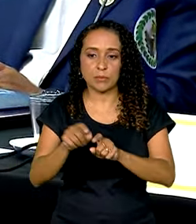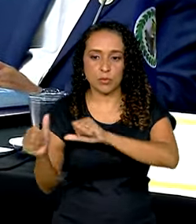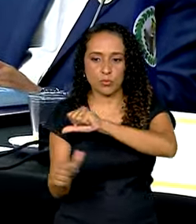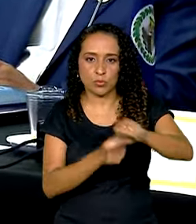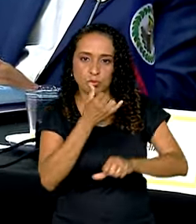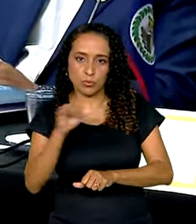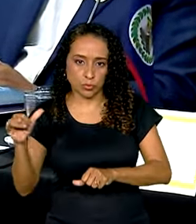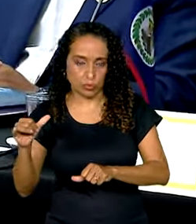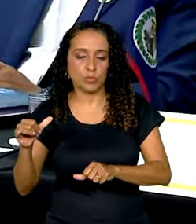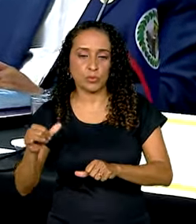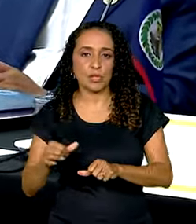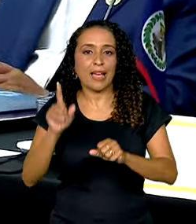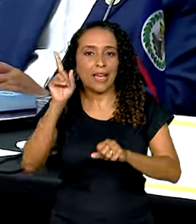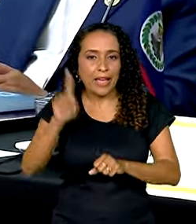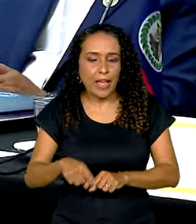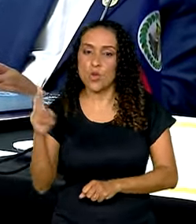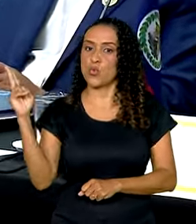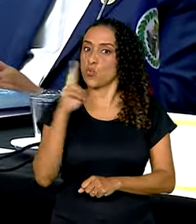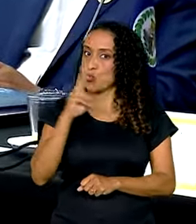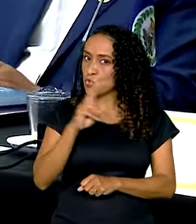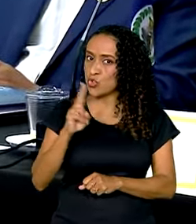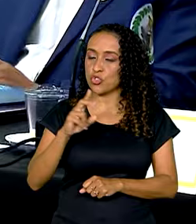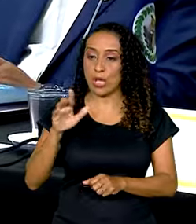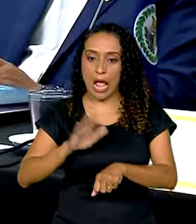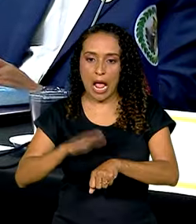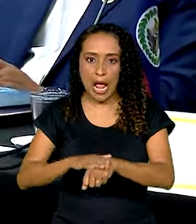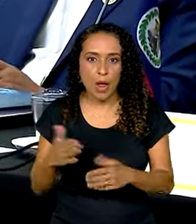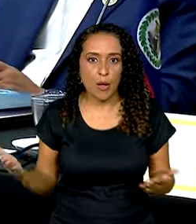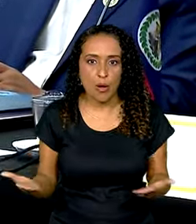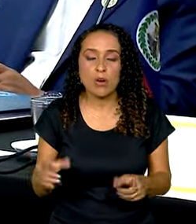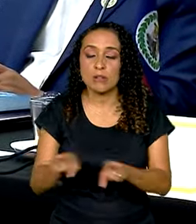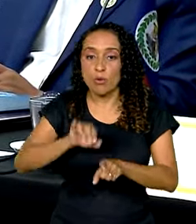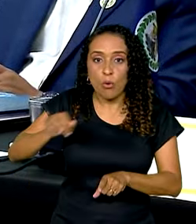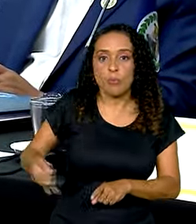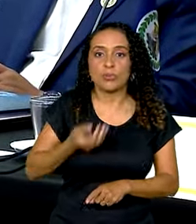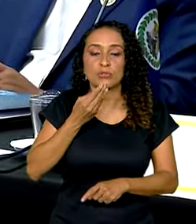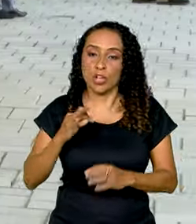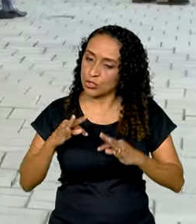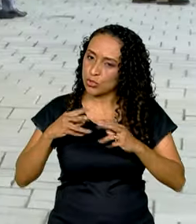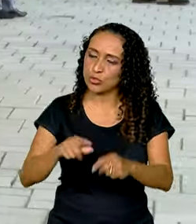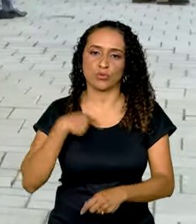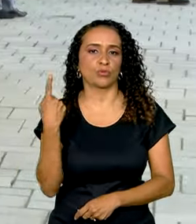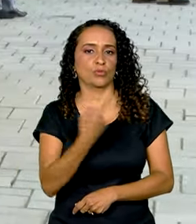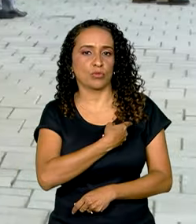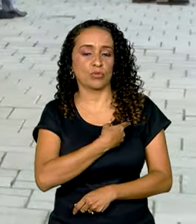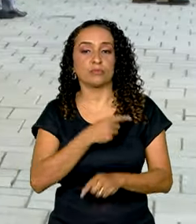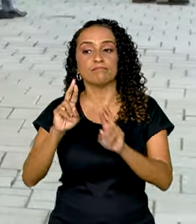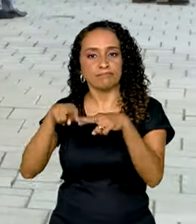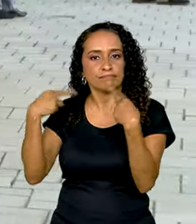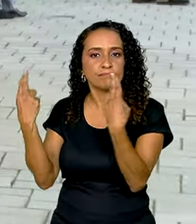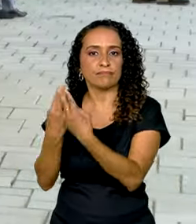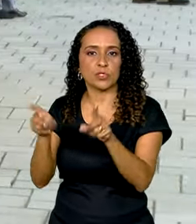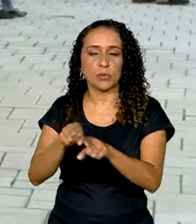transição energética são uma urgência do nosso tempo e uma oportunidade para todos nós. Além das reuniões